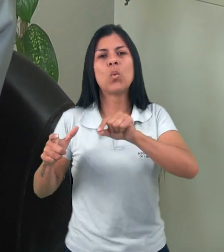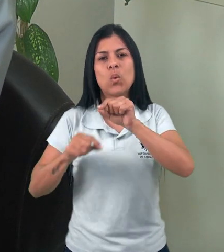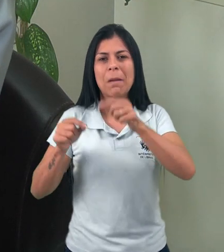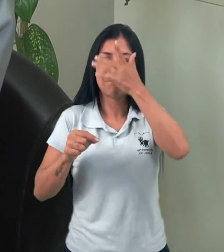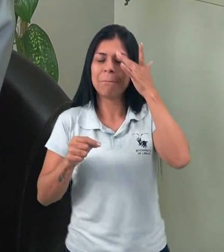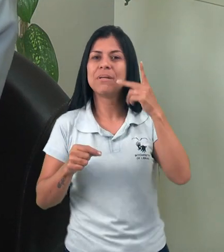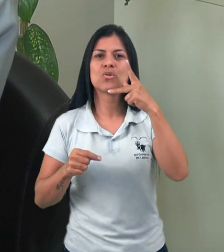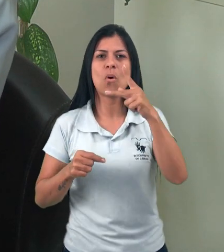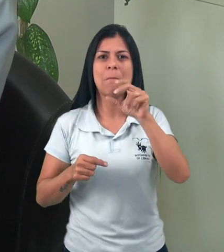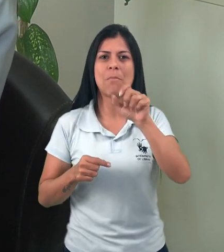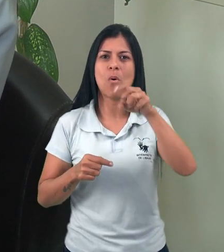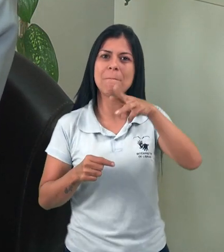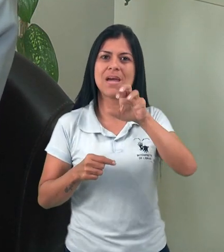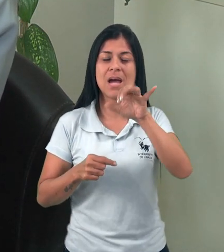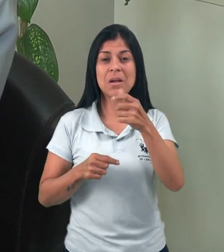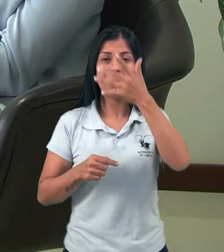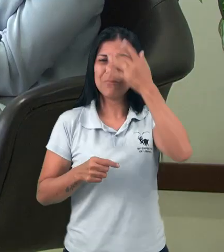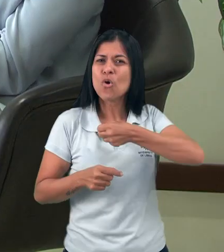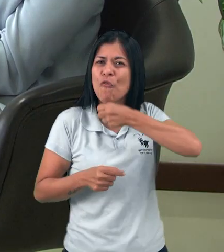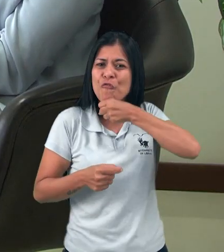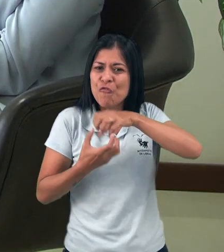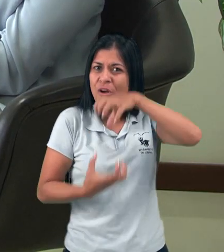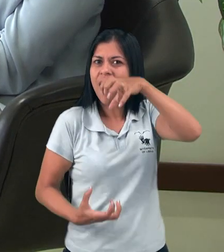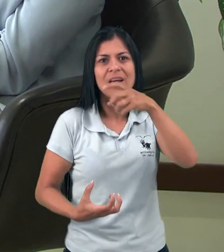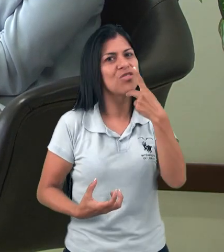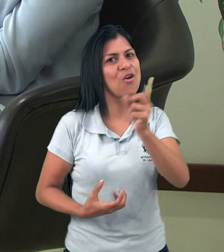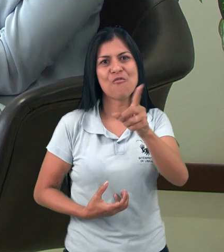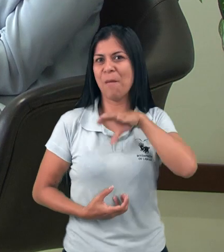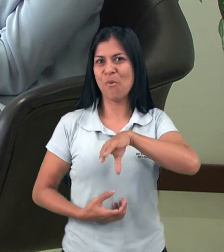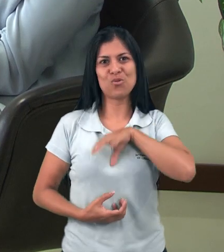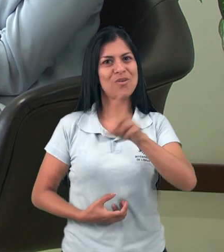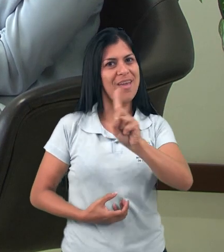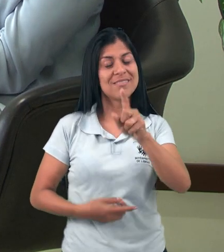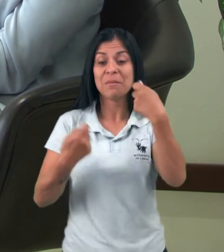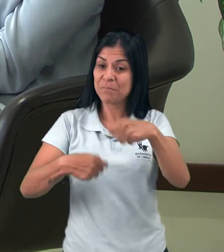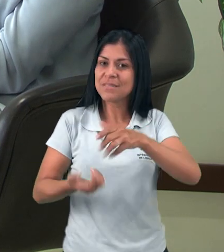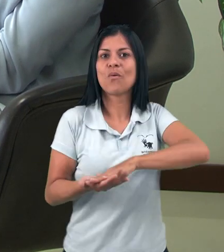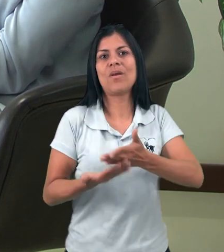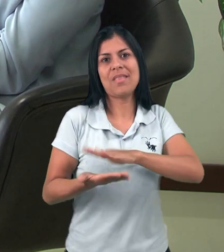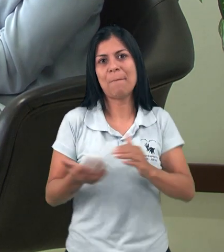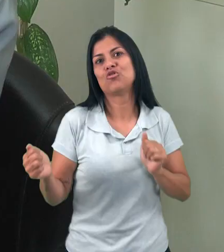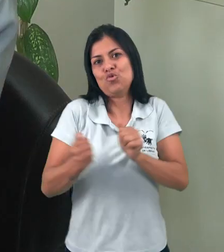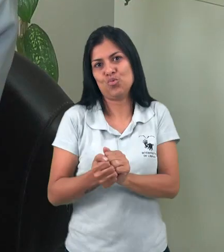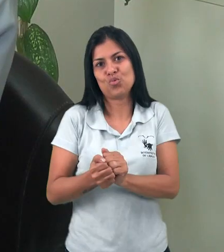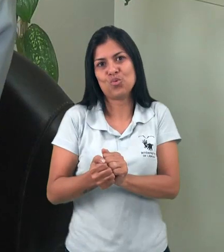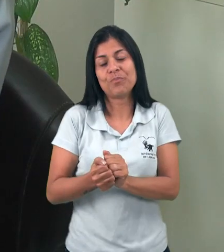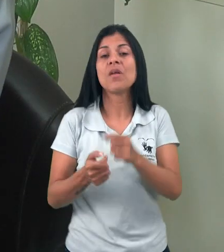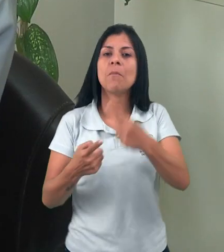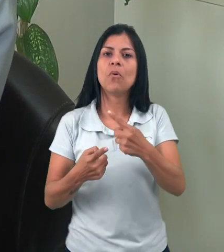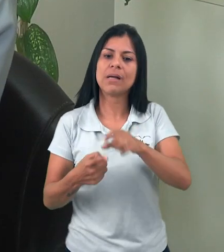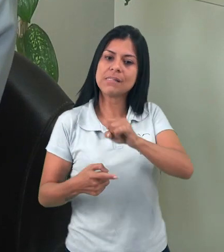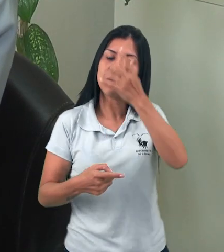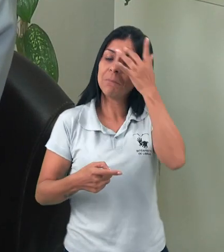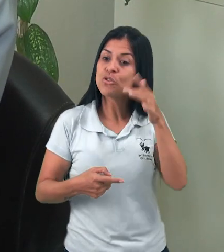críticos. Tem os mais idosos, eles não falam português. A gente precisa de um intérprete. No geral, como